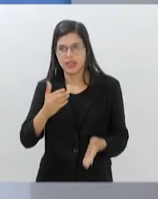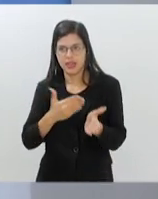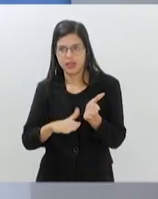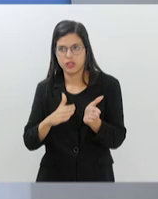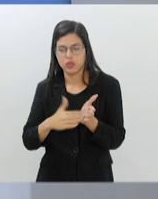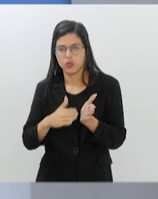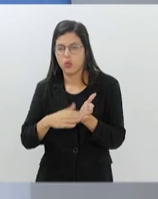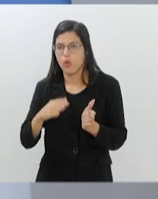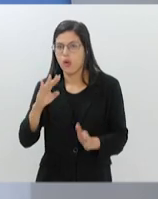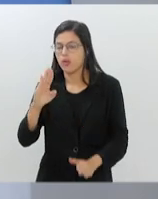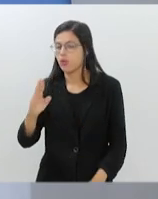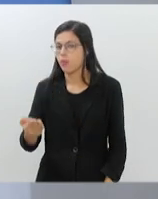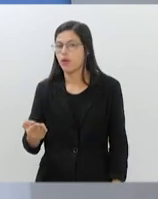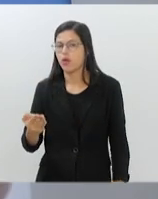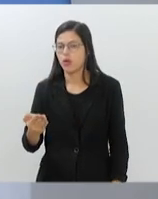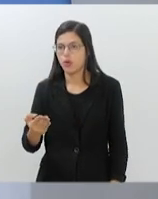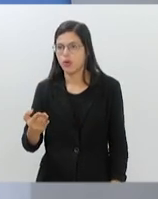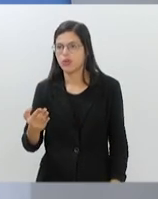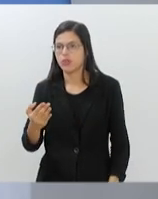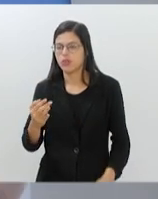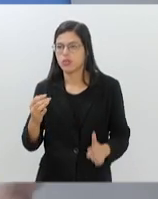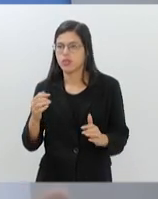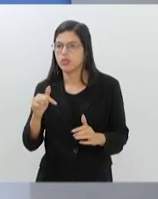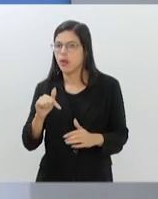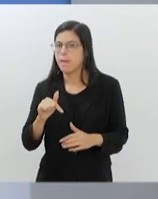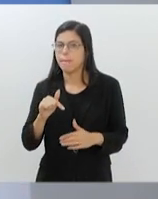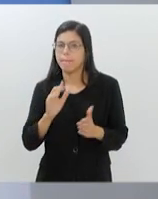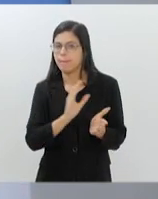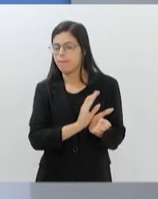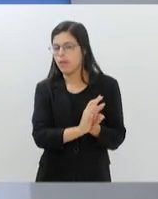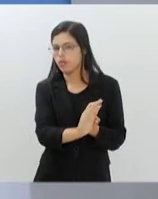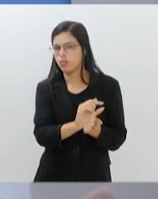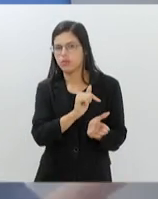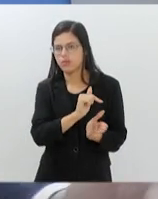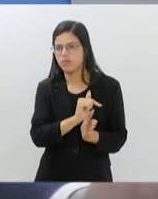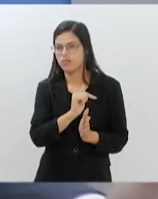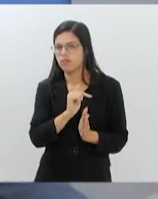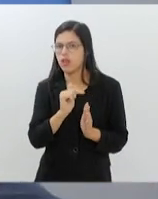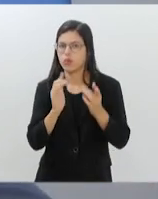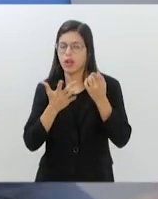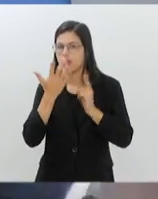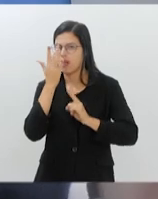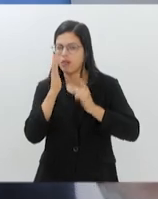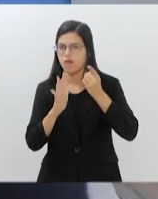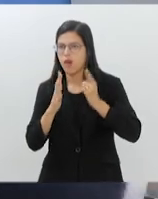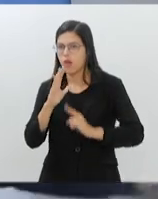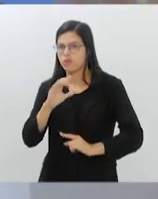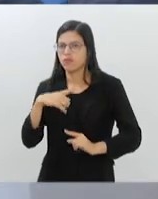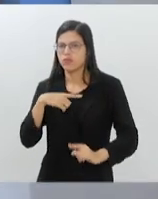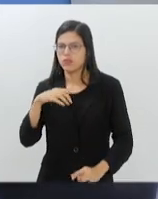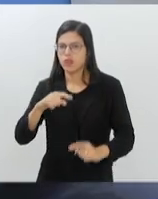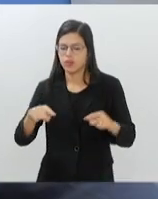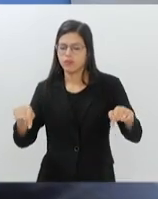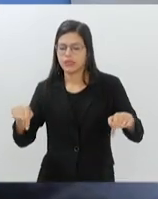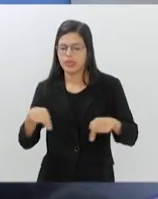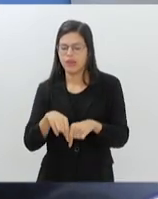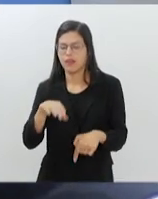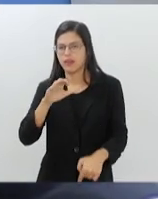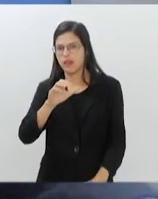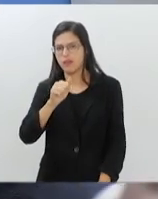público patrocinando uma das festas mais badaladas do mundo tendo um camarote exclusivo com uma área vip da área